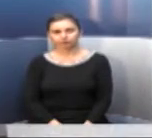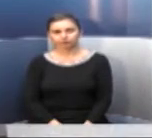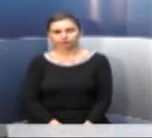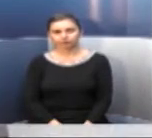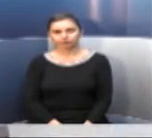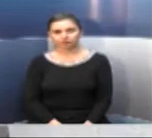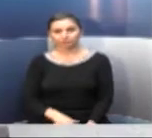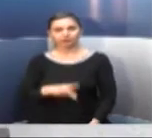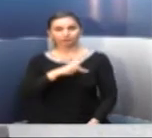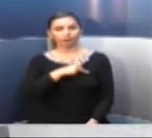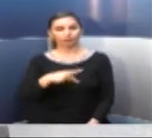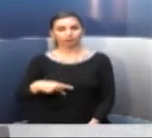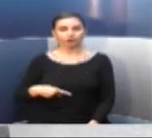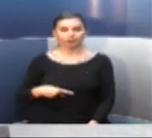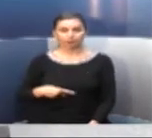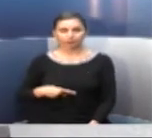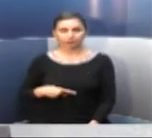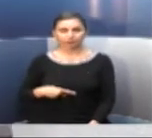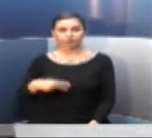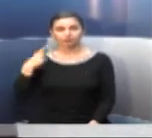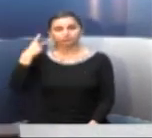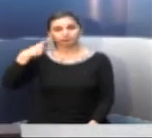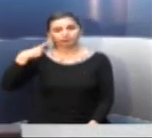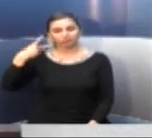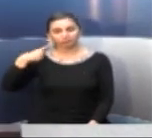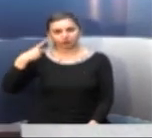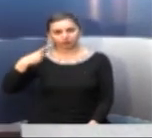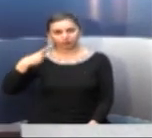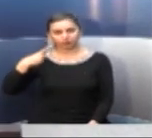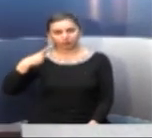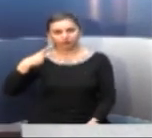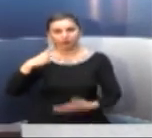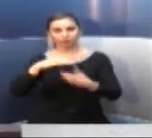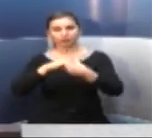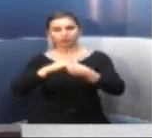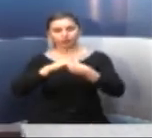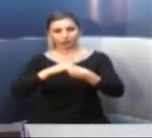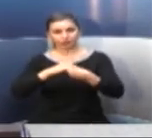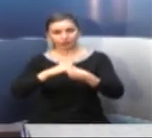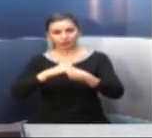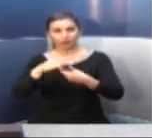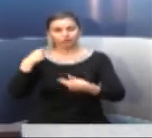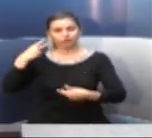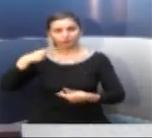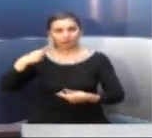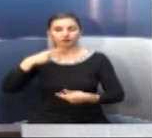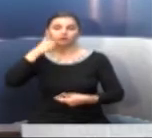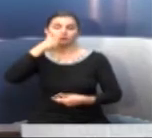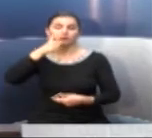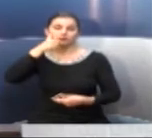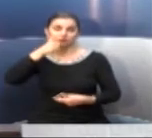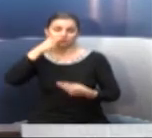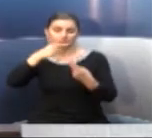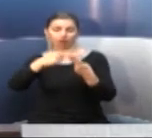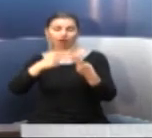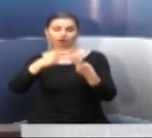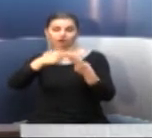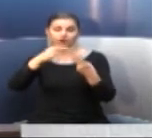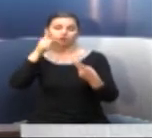Excelentíssimo senhor presidente, senhores vereadores, cumprimento as senhoras vereadoras Marli e